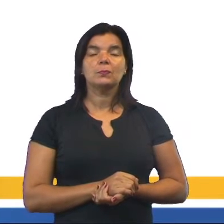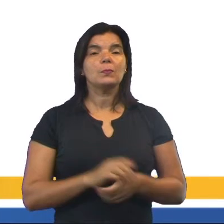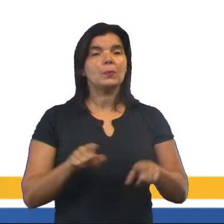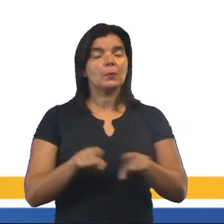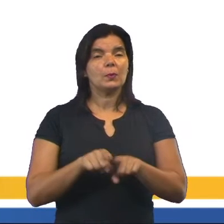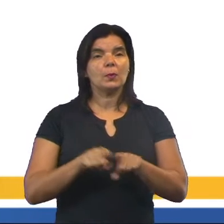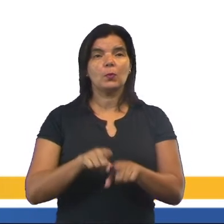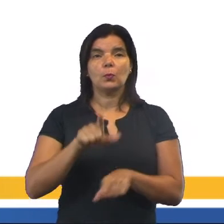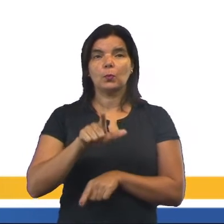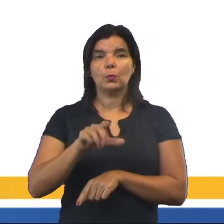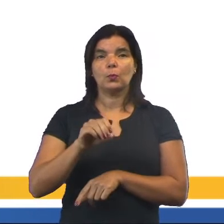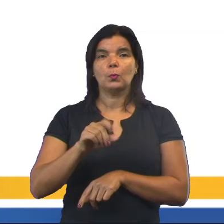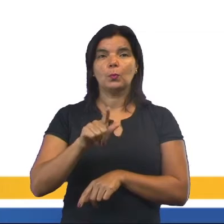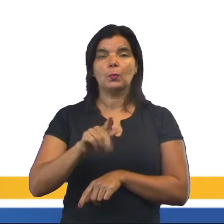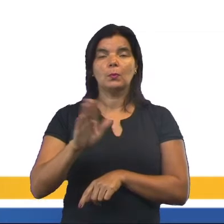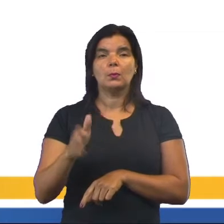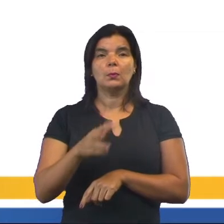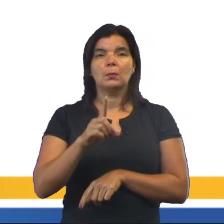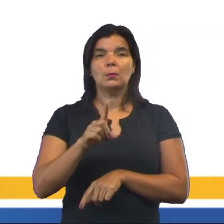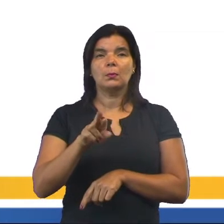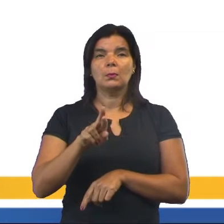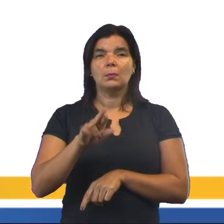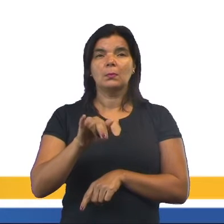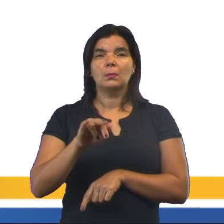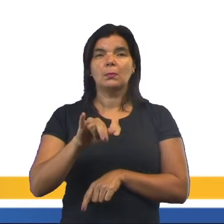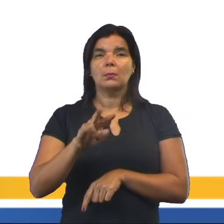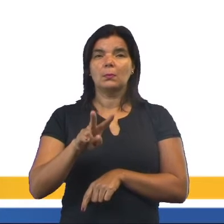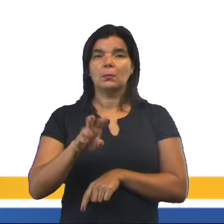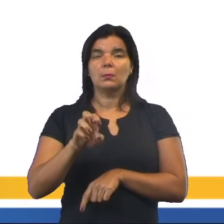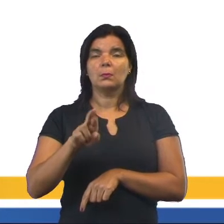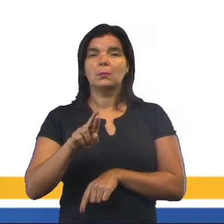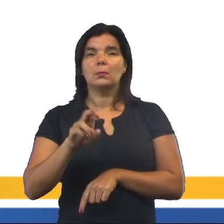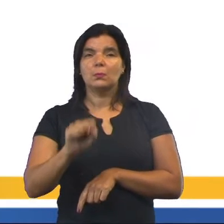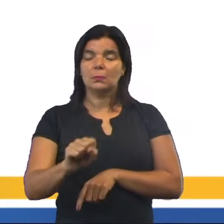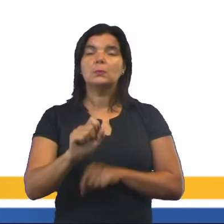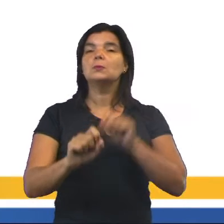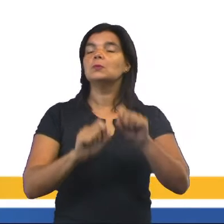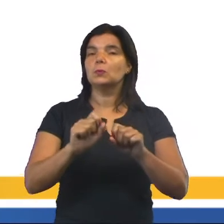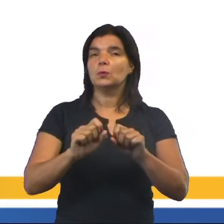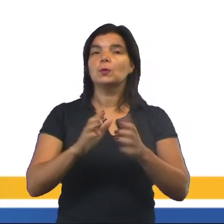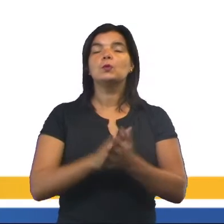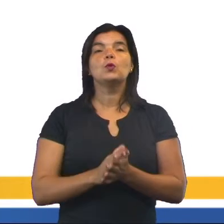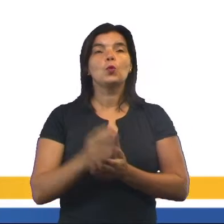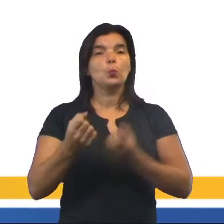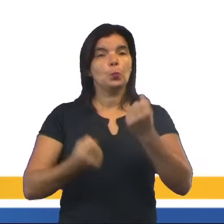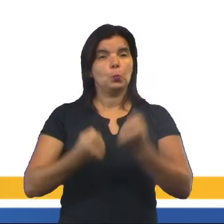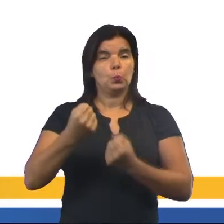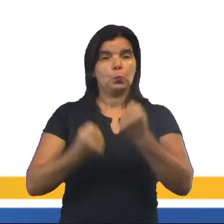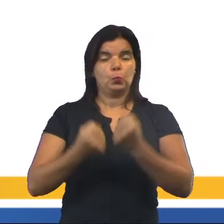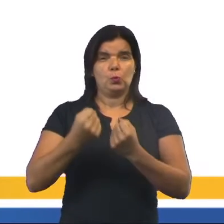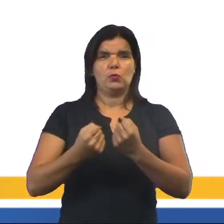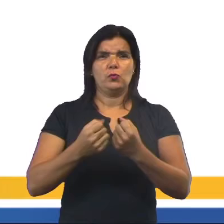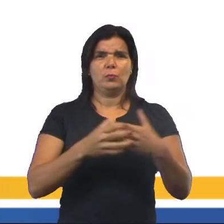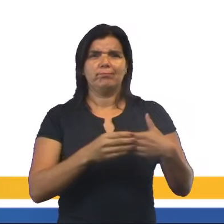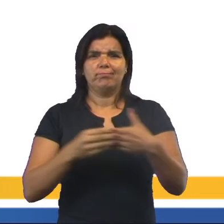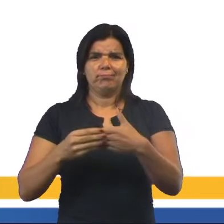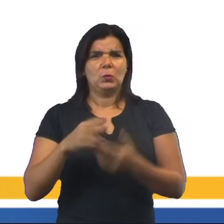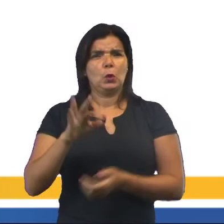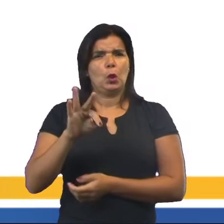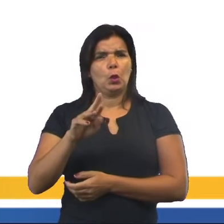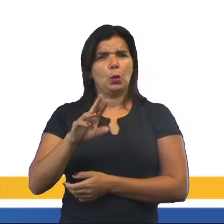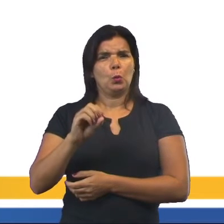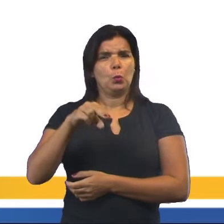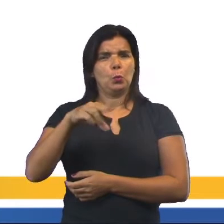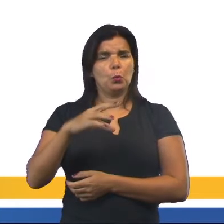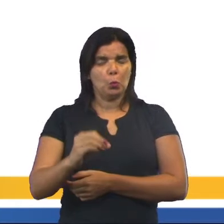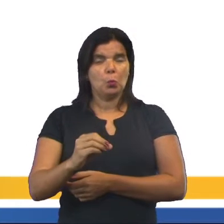Nós temos na sequência os log drivers. Eles eram motoristas de troncos. E era